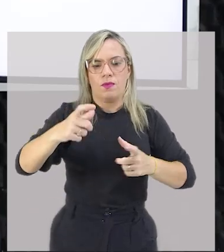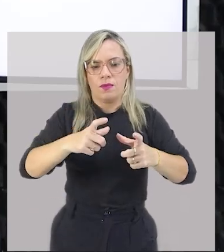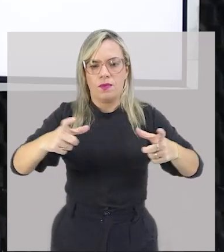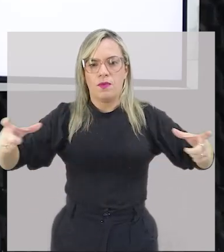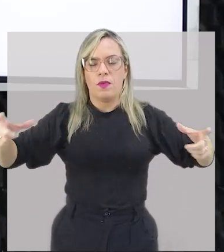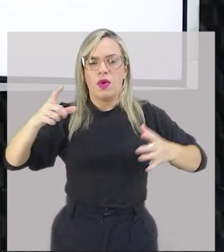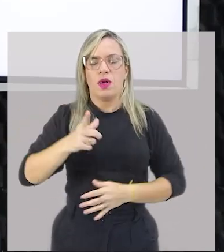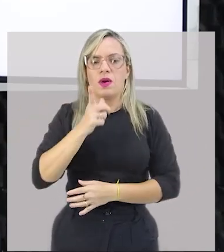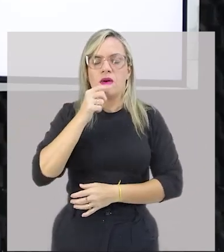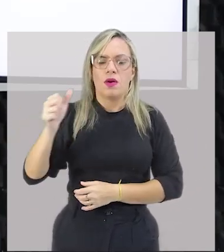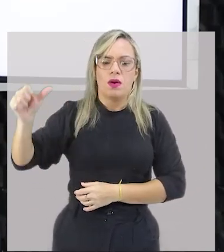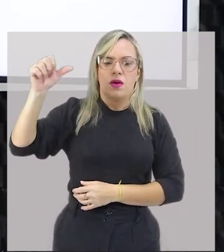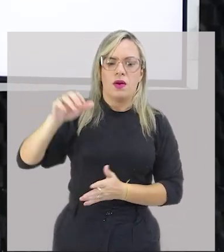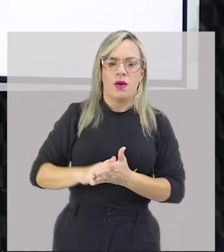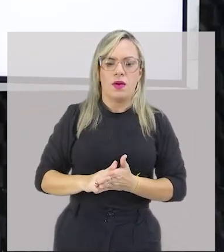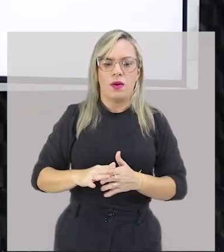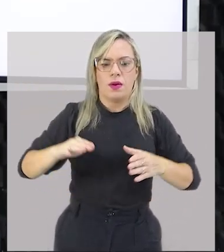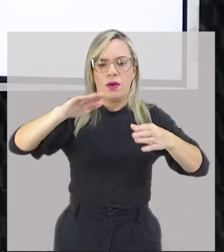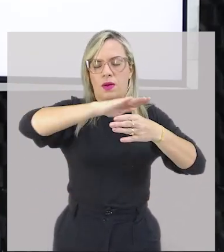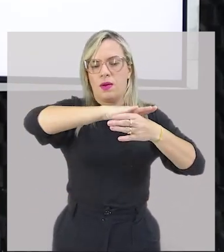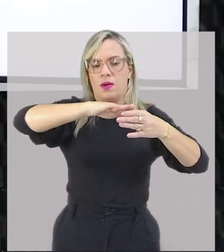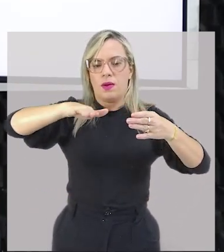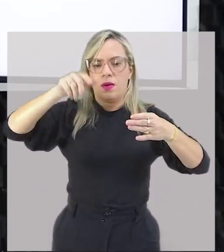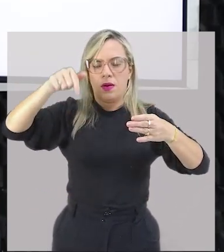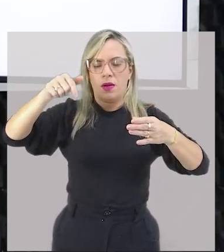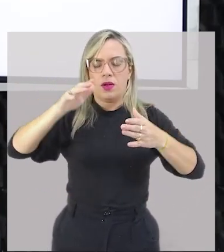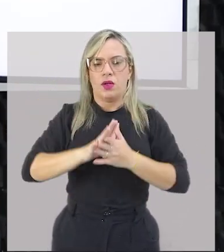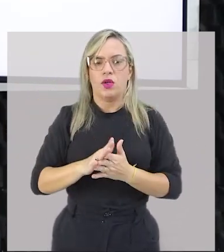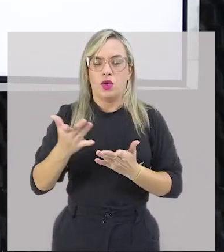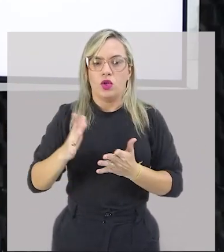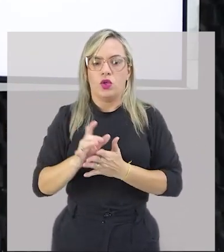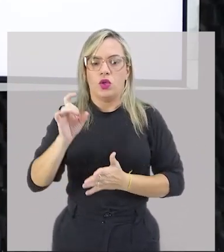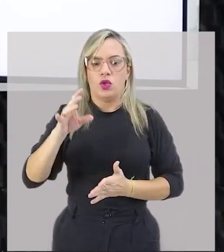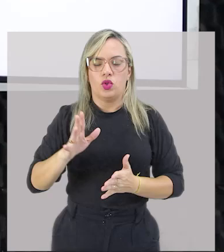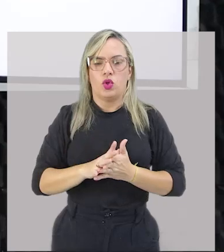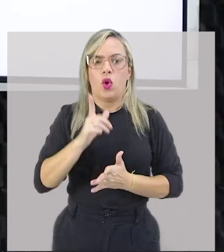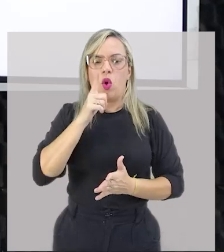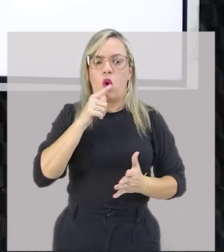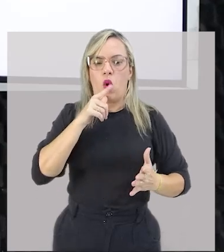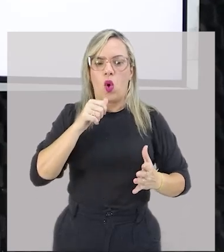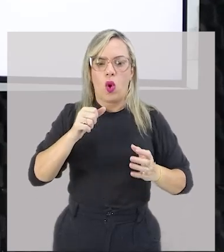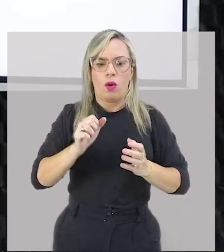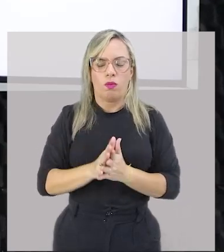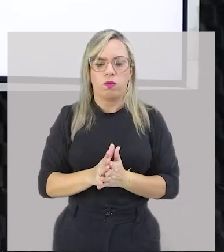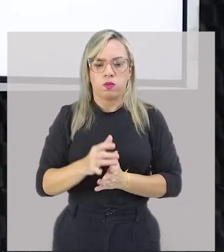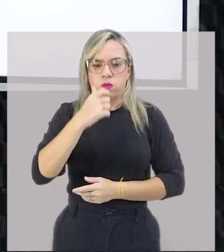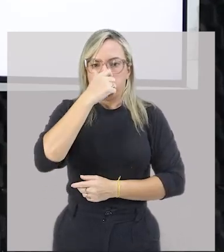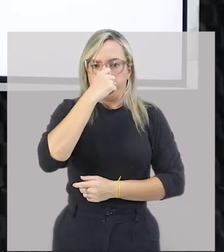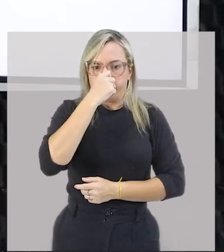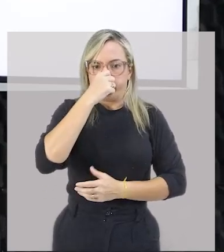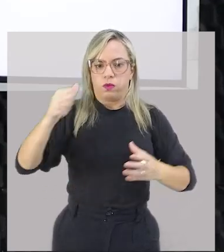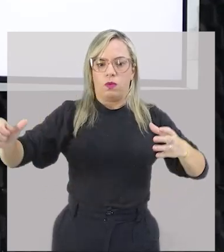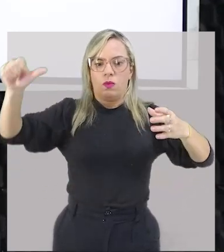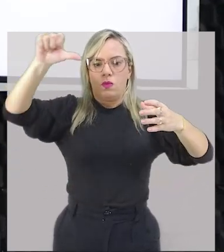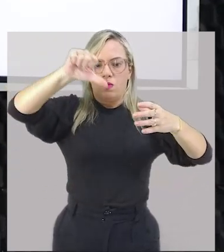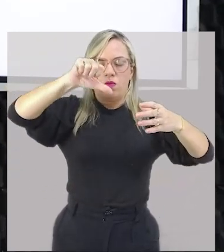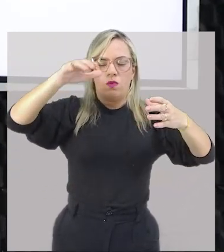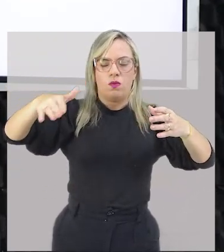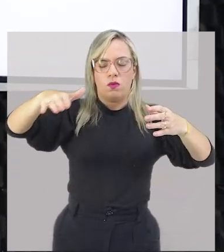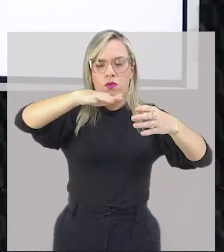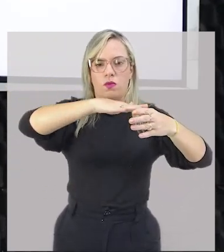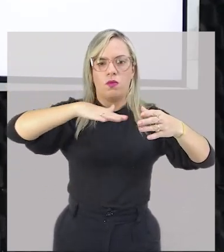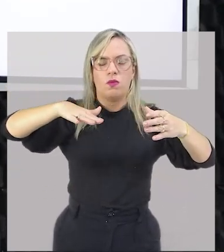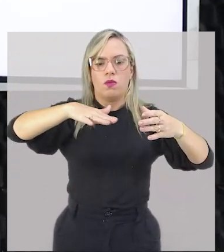gigante. E ela está fechada, porém ela está completamente cheia de água. Essa